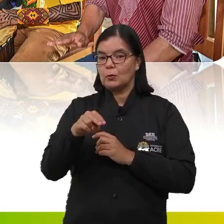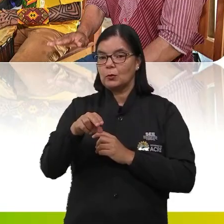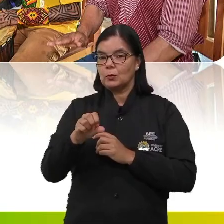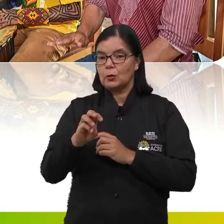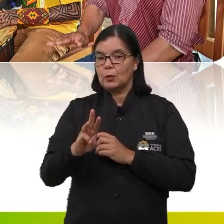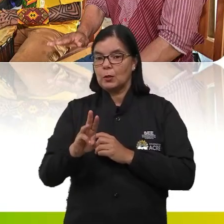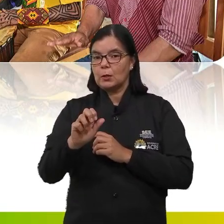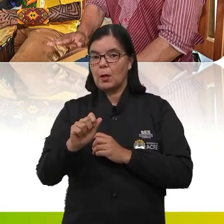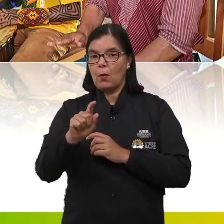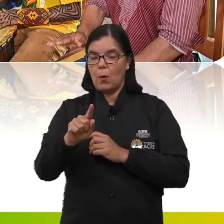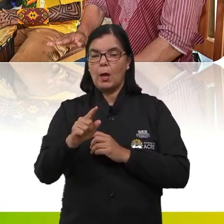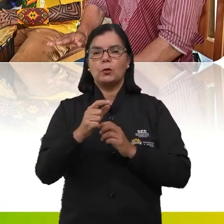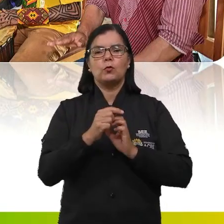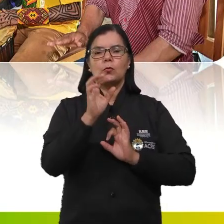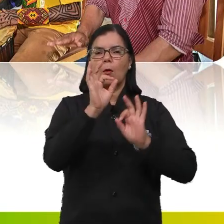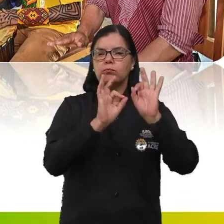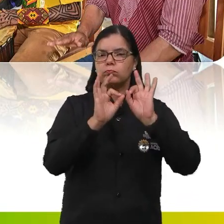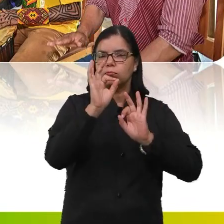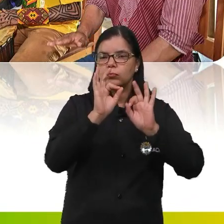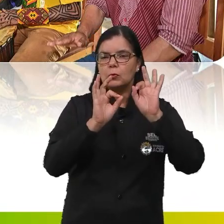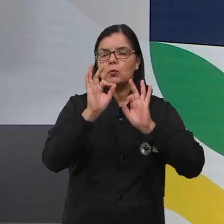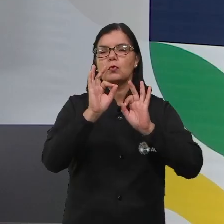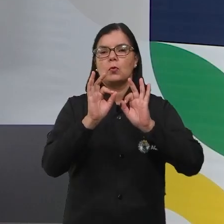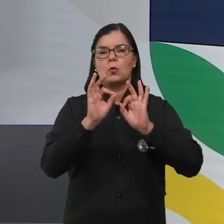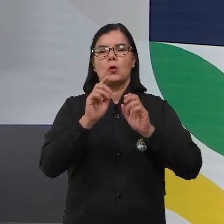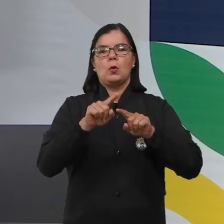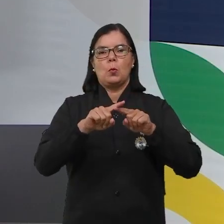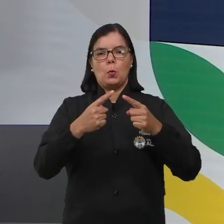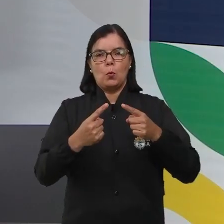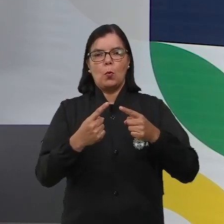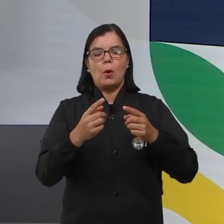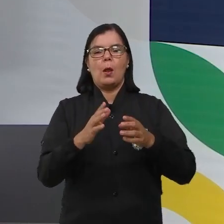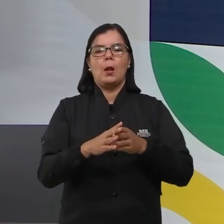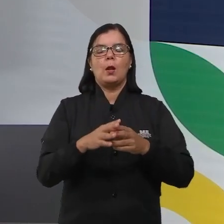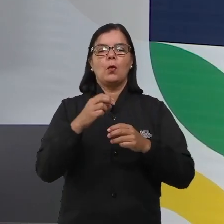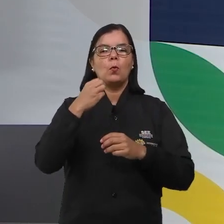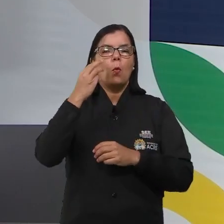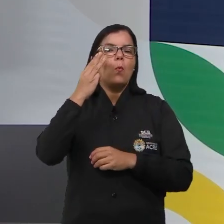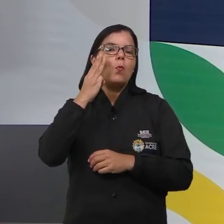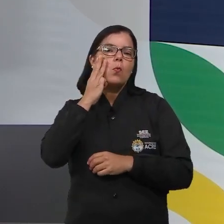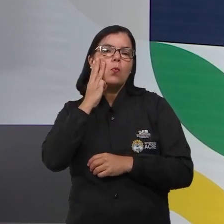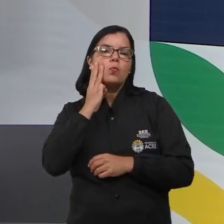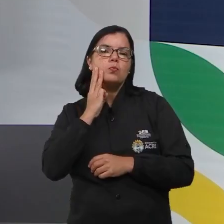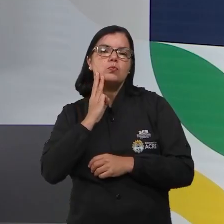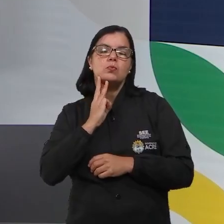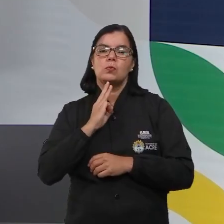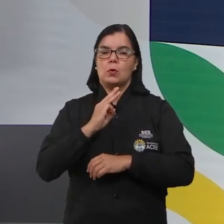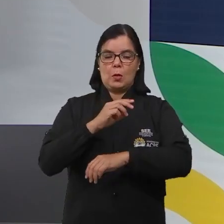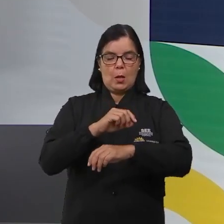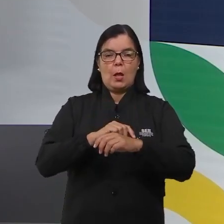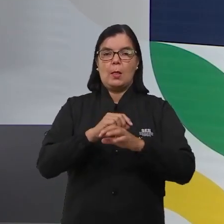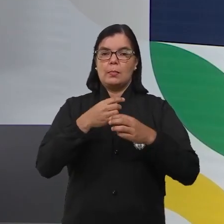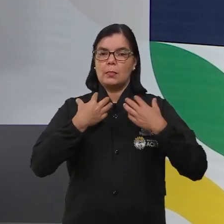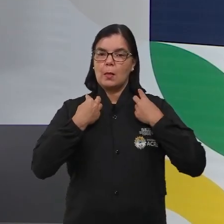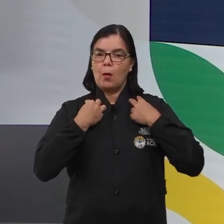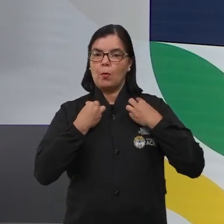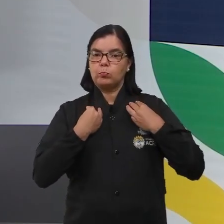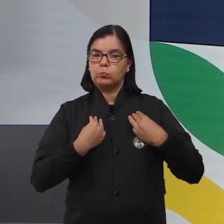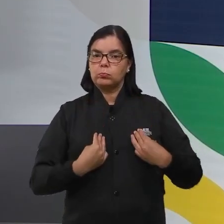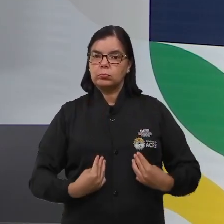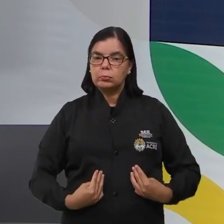todos ornamentados artisticamente, com o grafismo na pele, nas peças